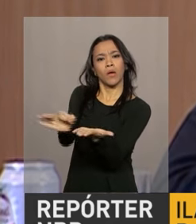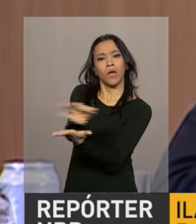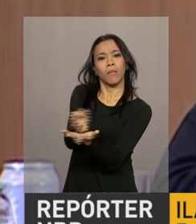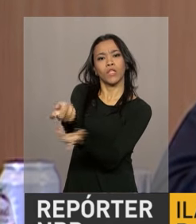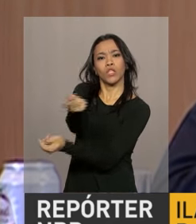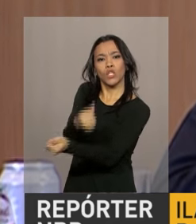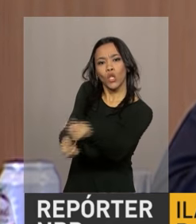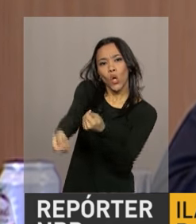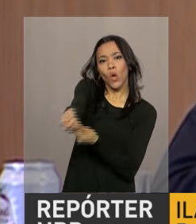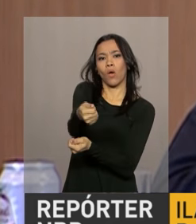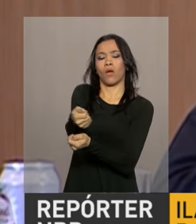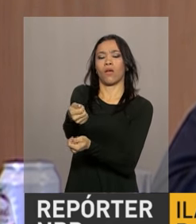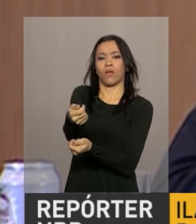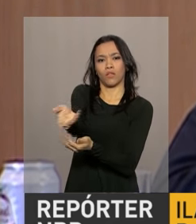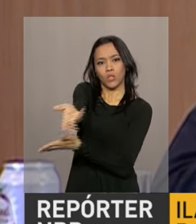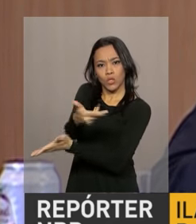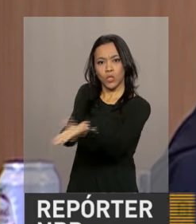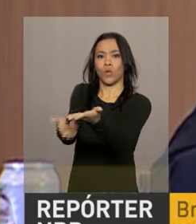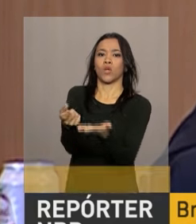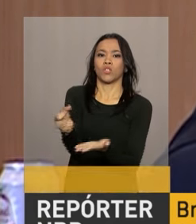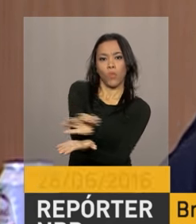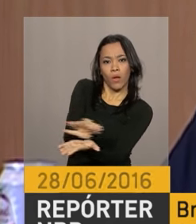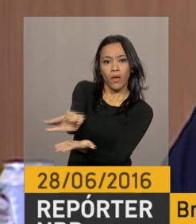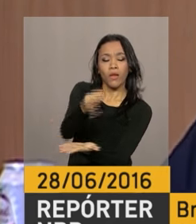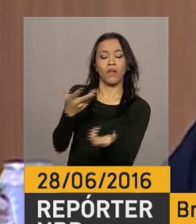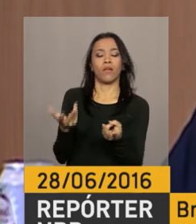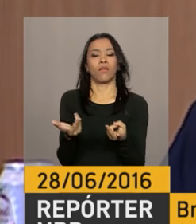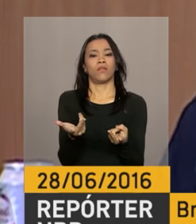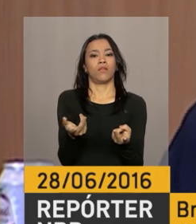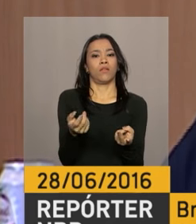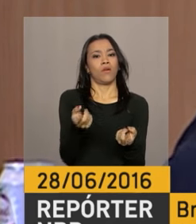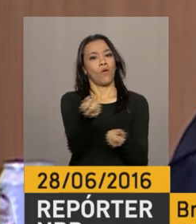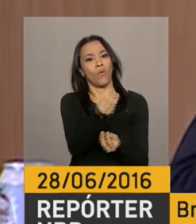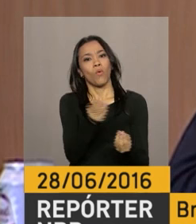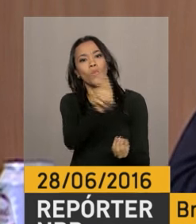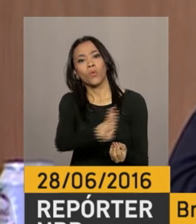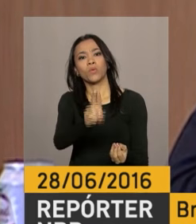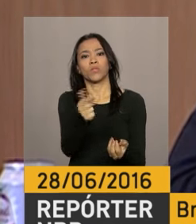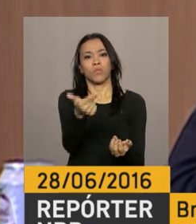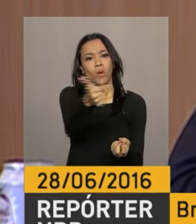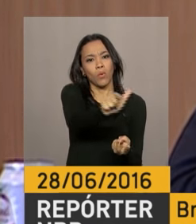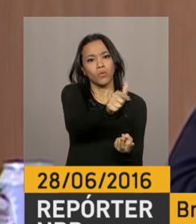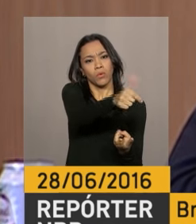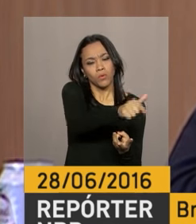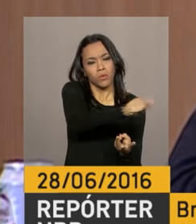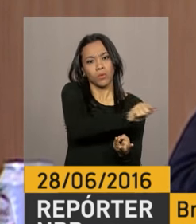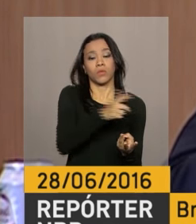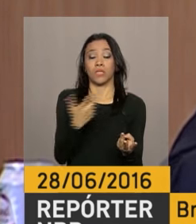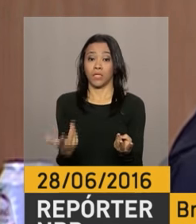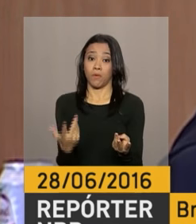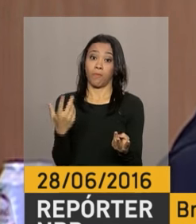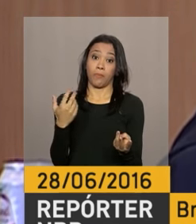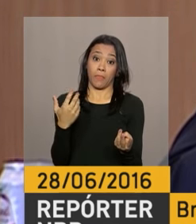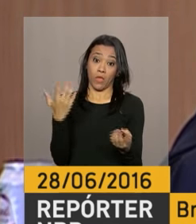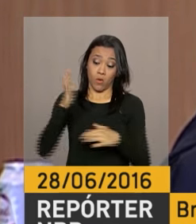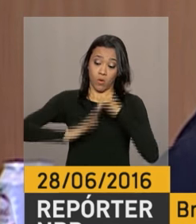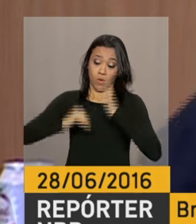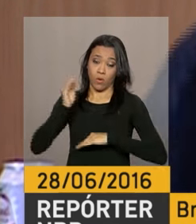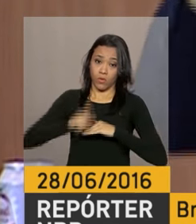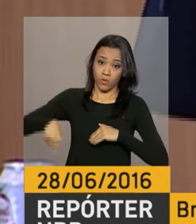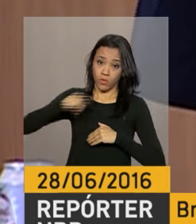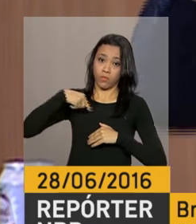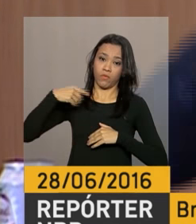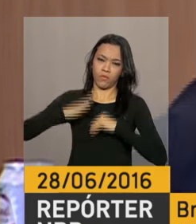juros, e nessas projeções, o mercado, o Focus, a média dos analistas, acredito que o